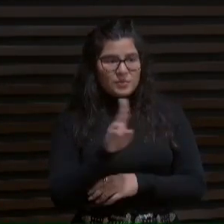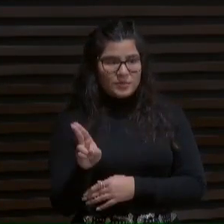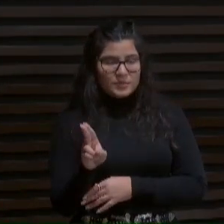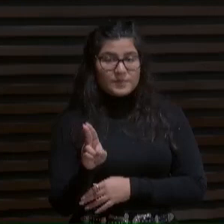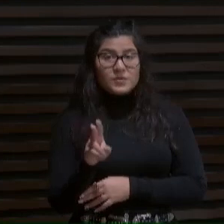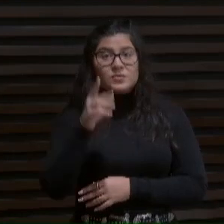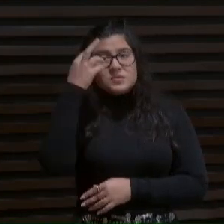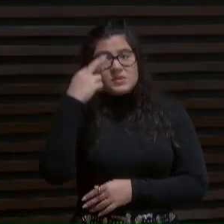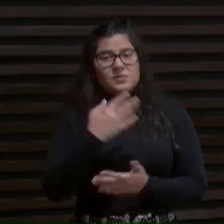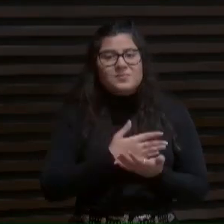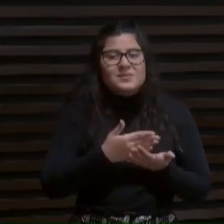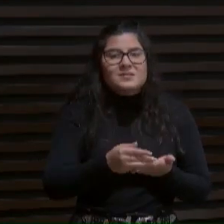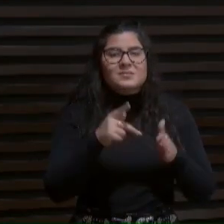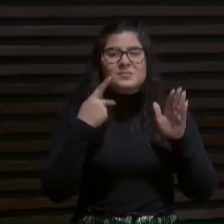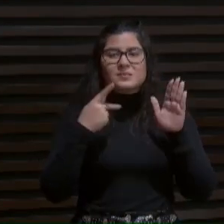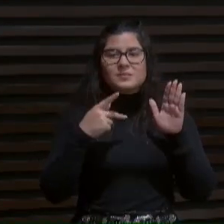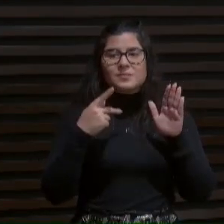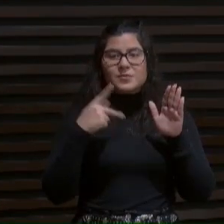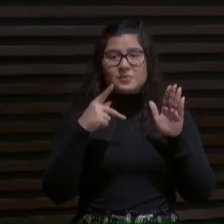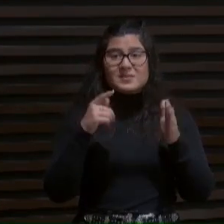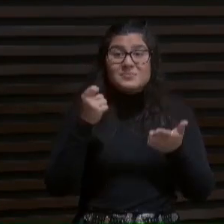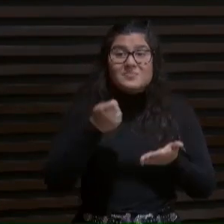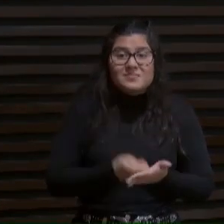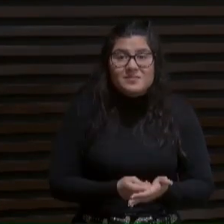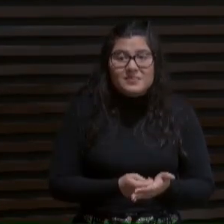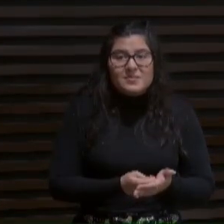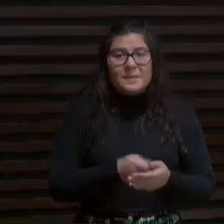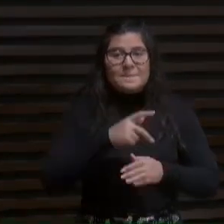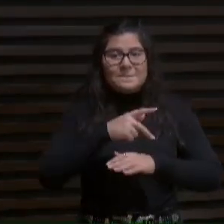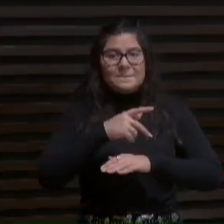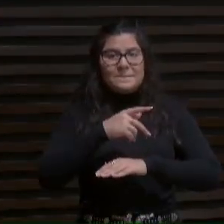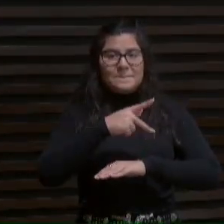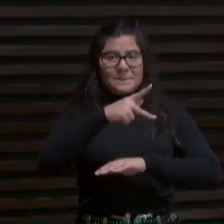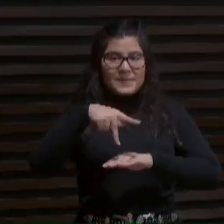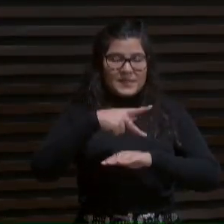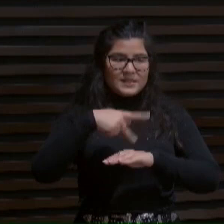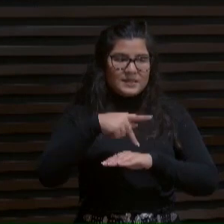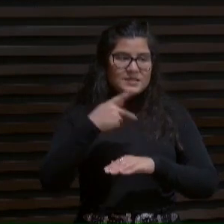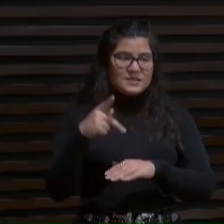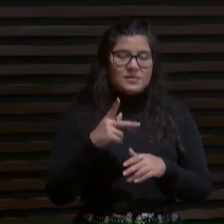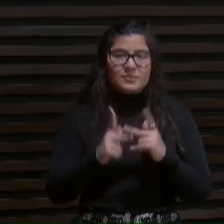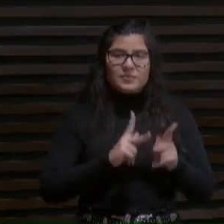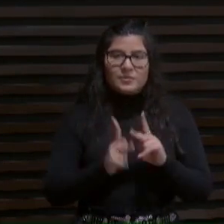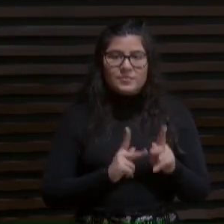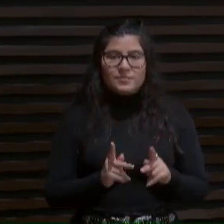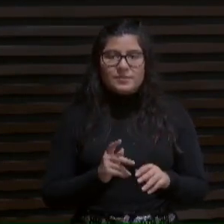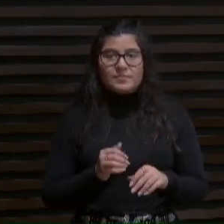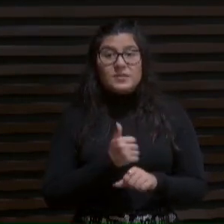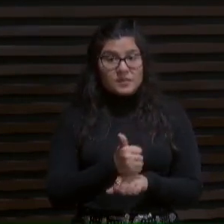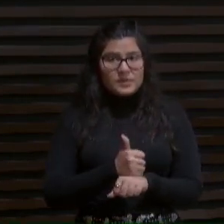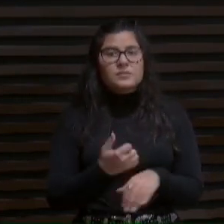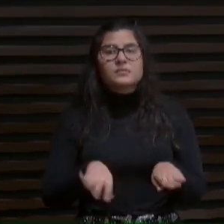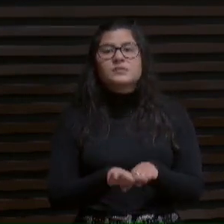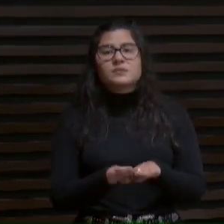a cumprir a sua promessa de dar uma pátria para o seu povo. Mais tarde, Abraão acabou sendo sepultado ali também,